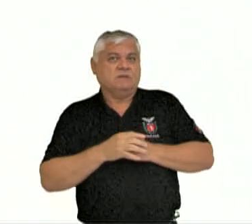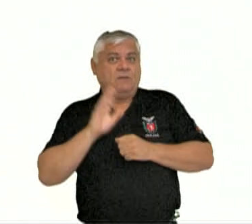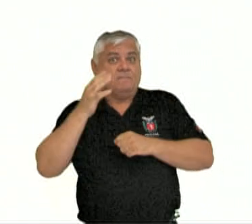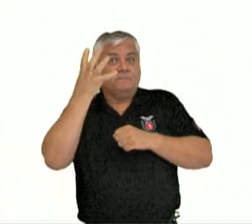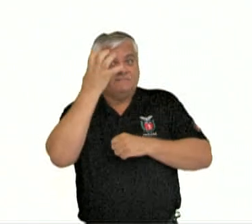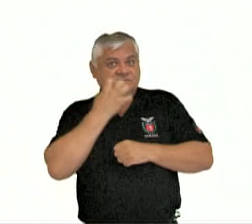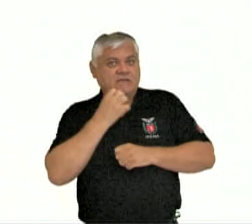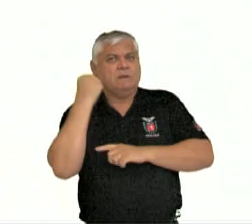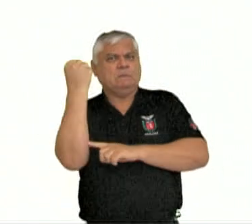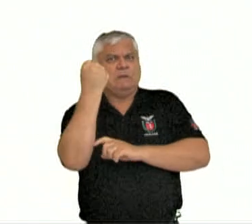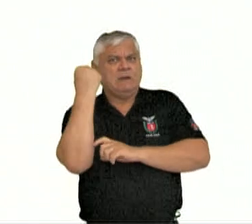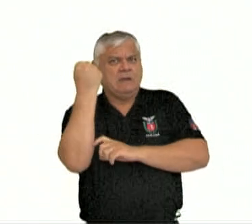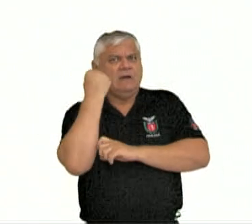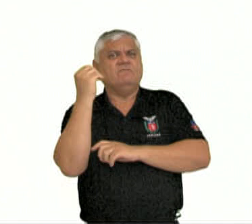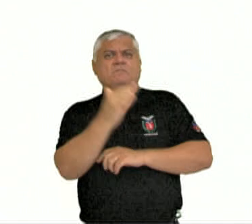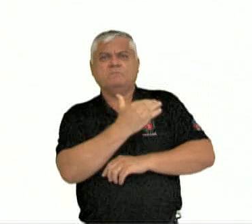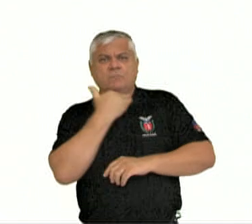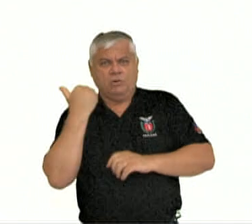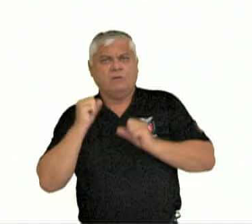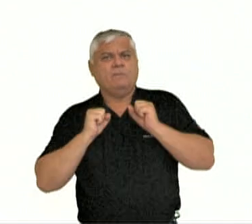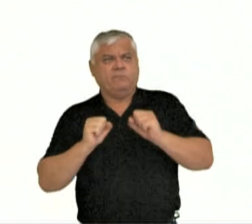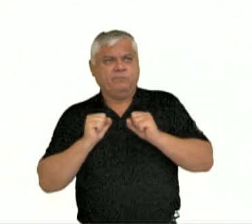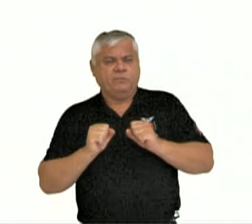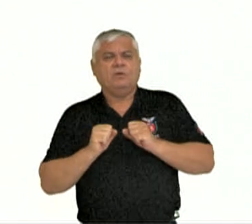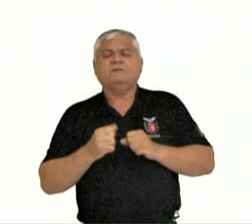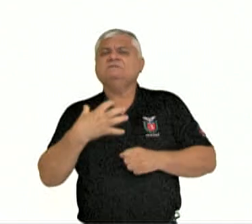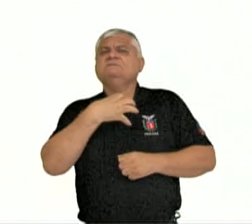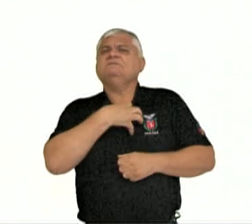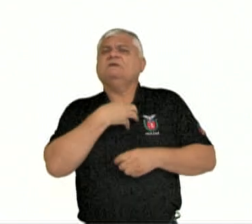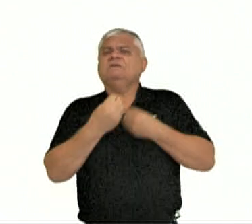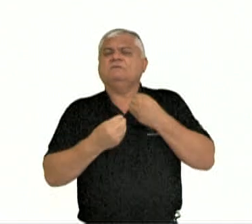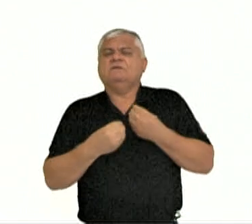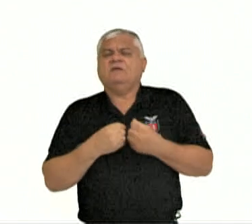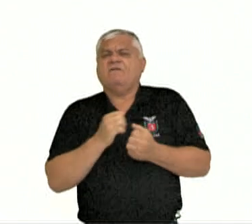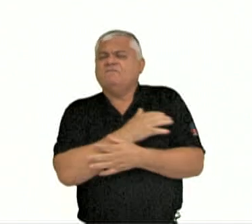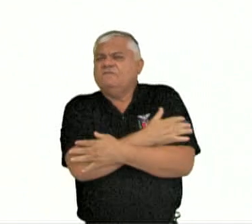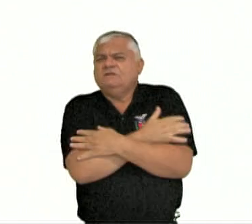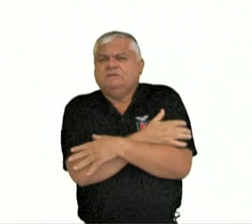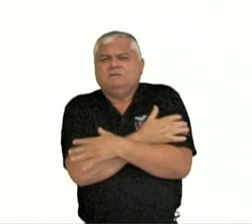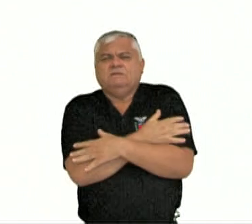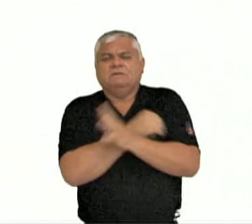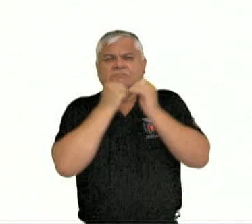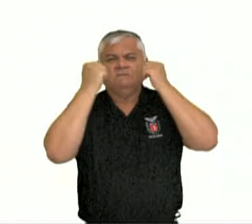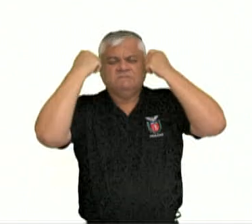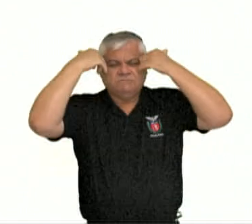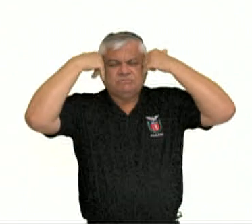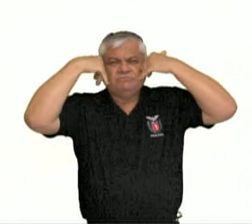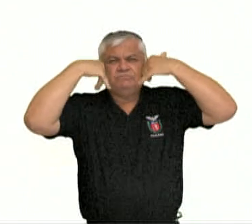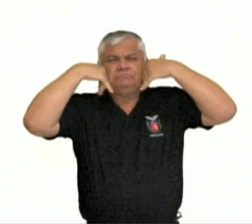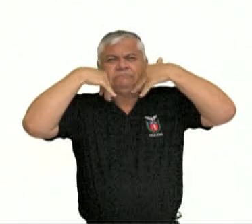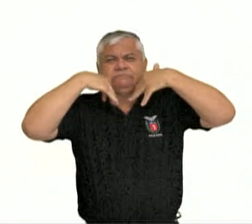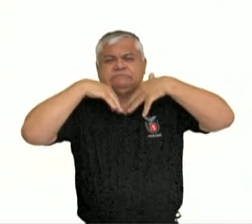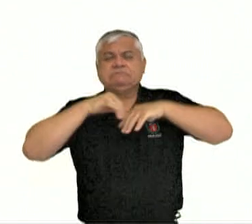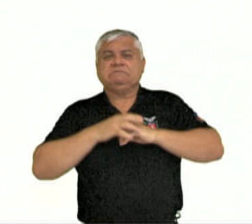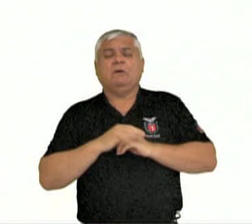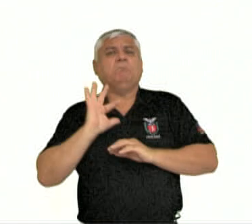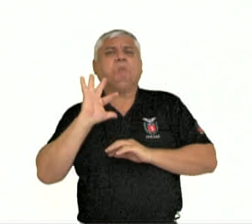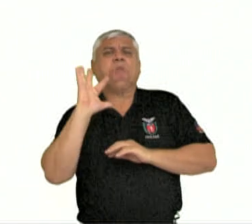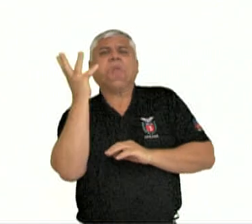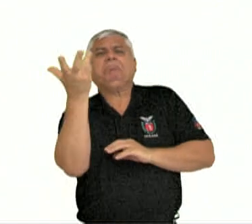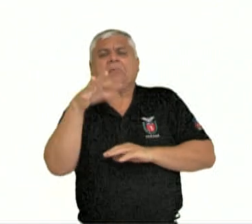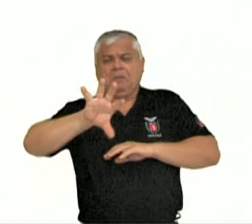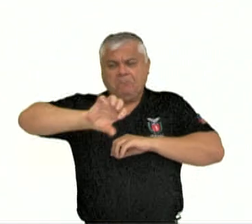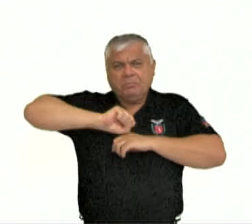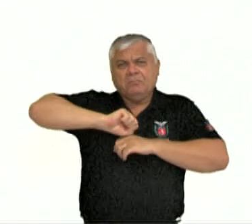séria que pode levar à morte. Sintomas: calafrio, sudorese e a febre. Como que se dá